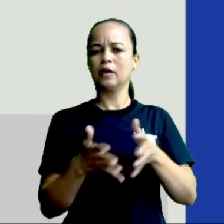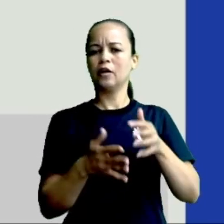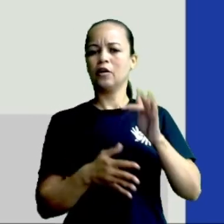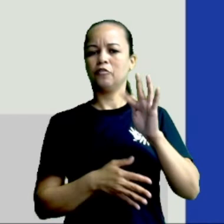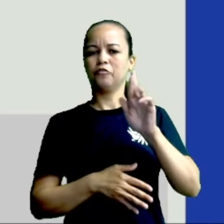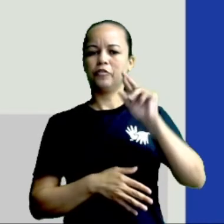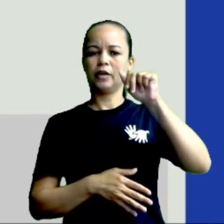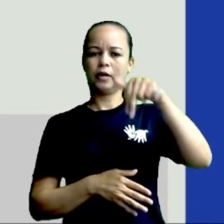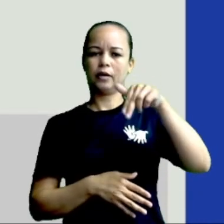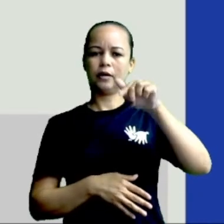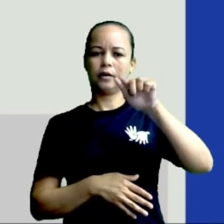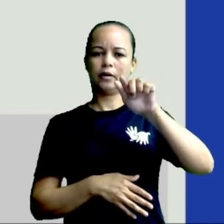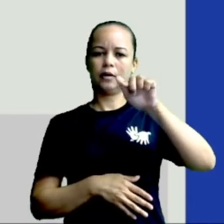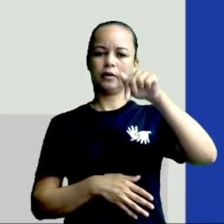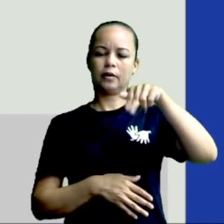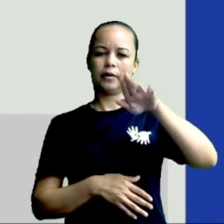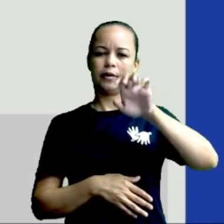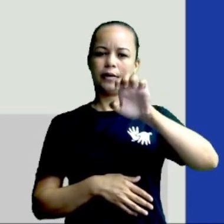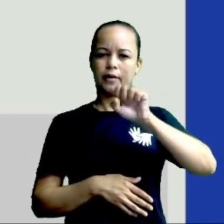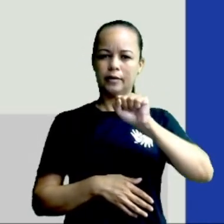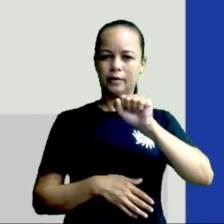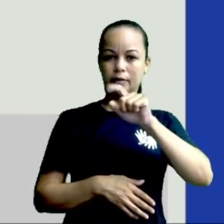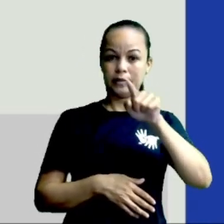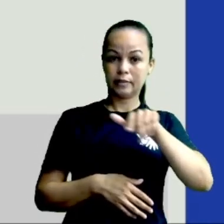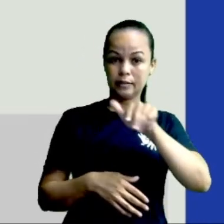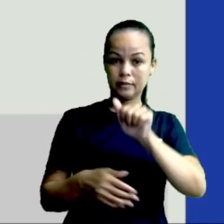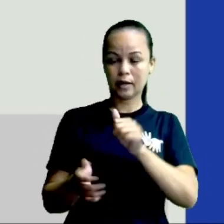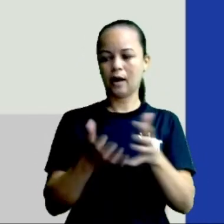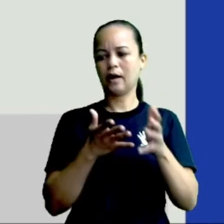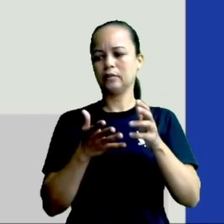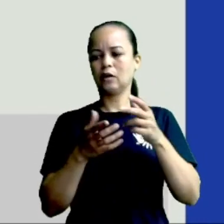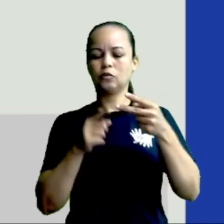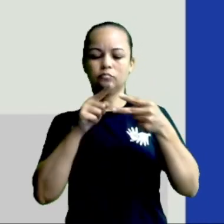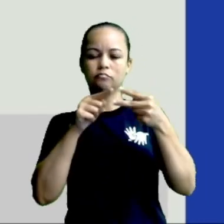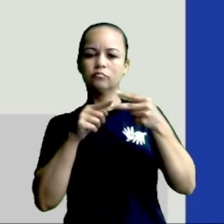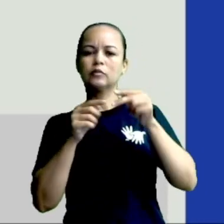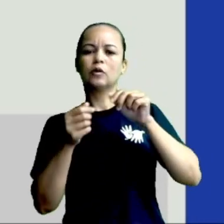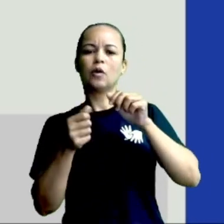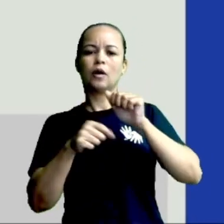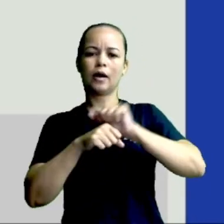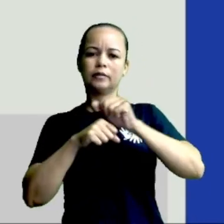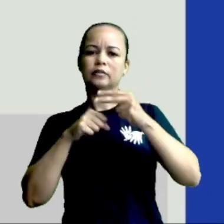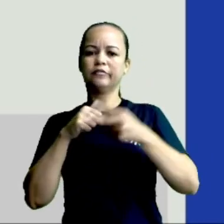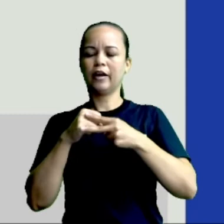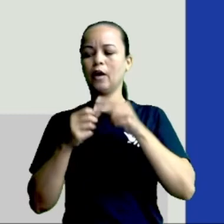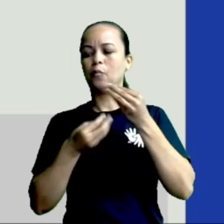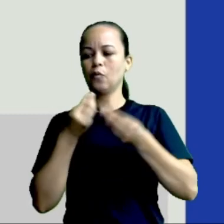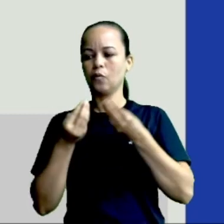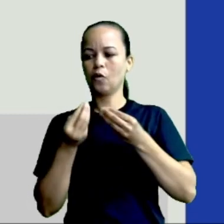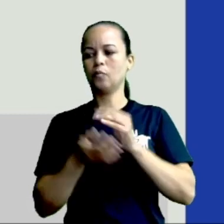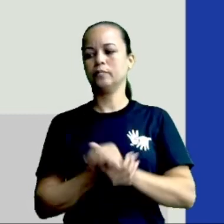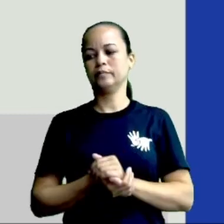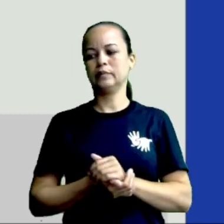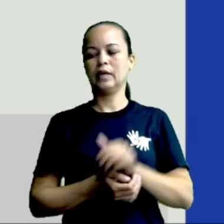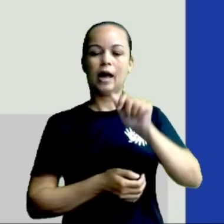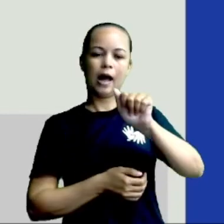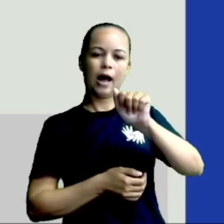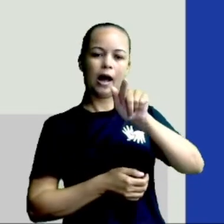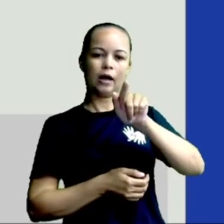franqueza é uma locução adverbial. Porque, ó, 2 palavrinhas. Vou trocar por um advérbio. Fica como? Isso